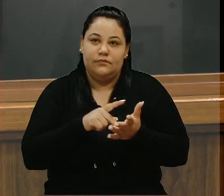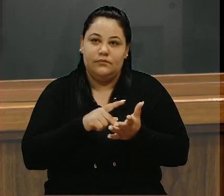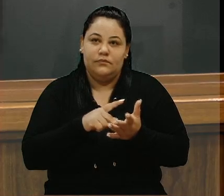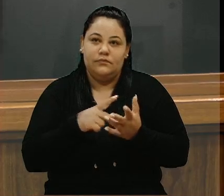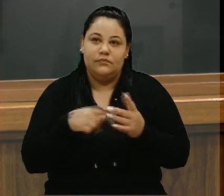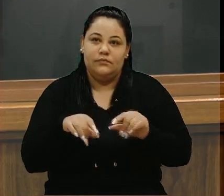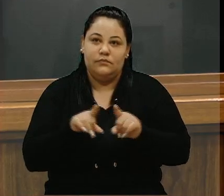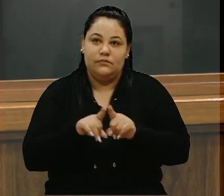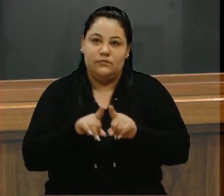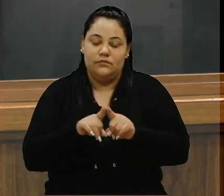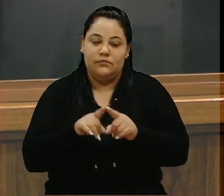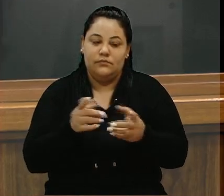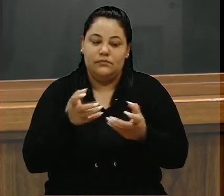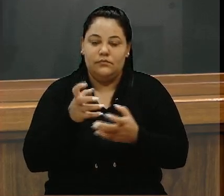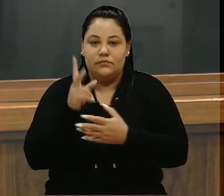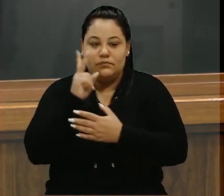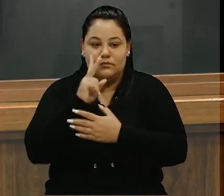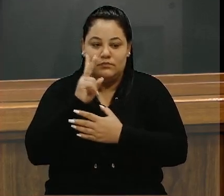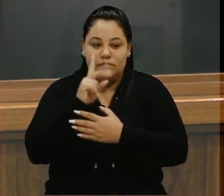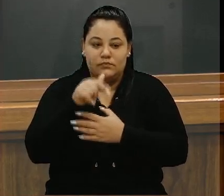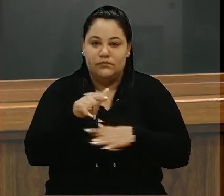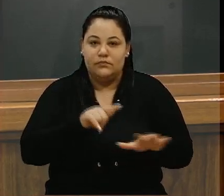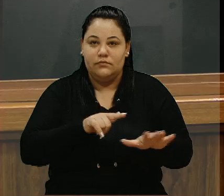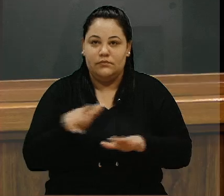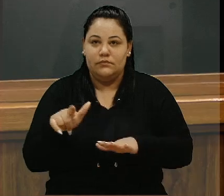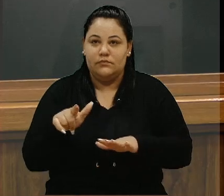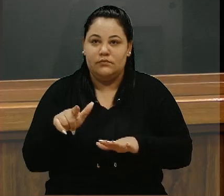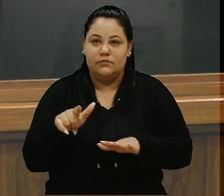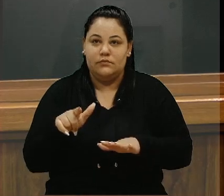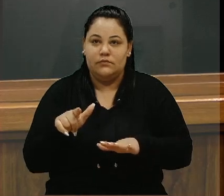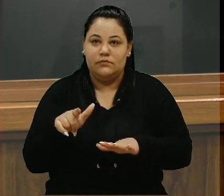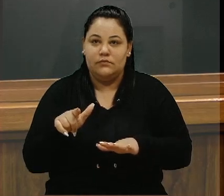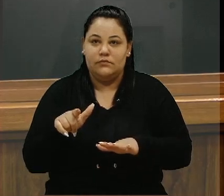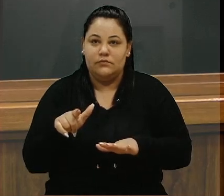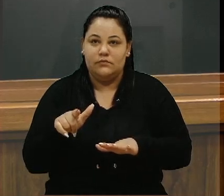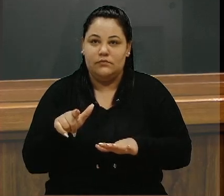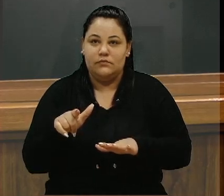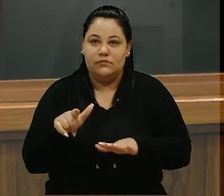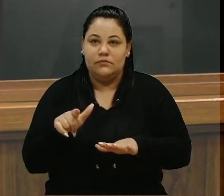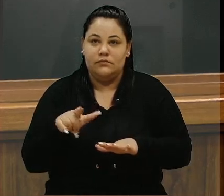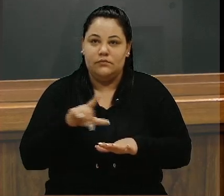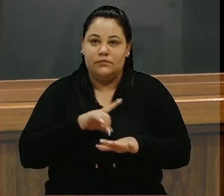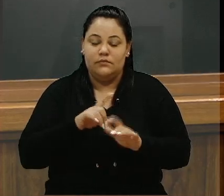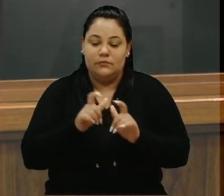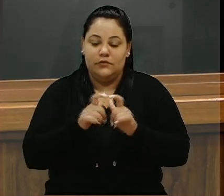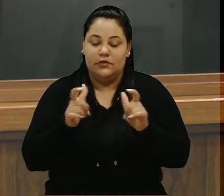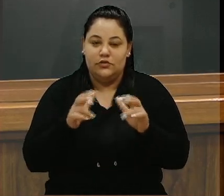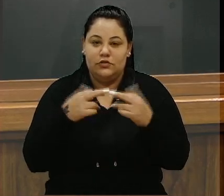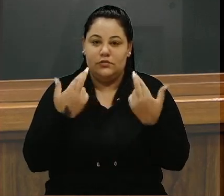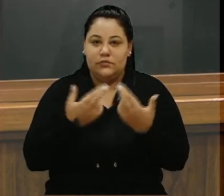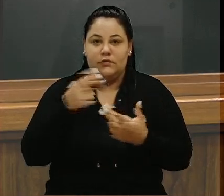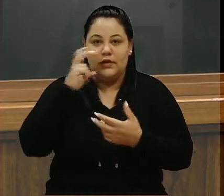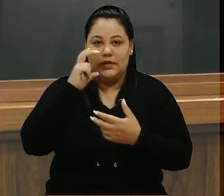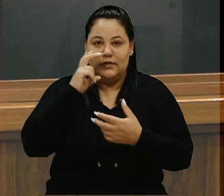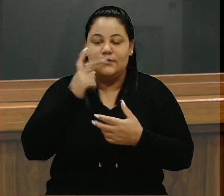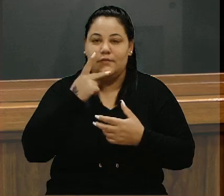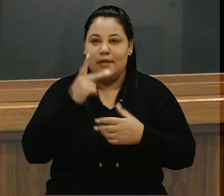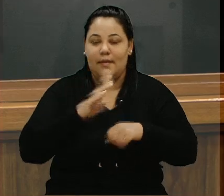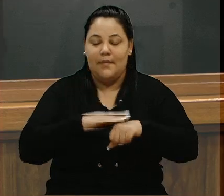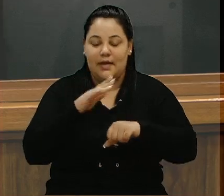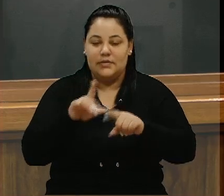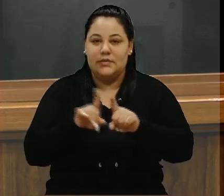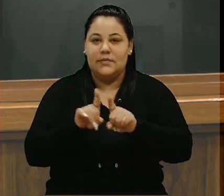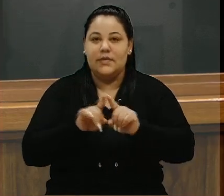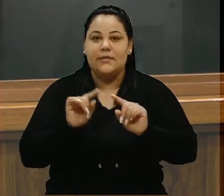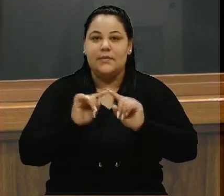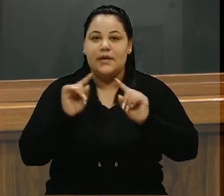também quero lembrar que, nessa semana, eu terei o grande expediente na quinta, falarei mais sobre isso, mas na